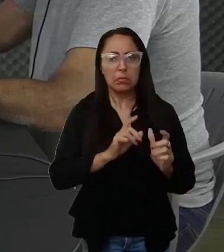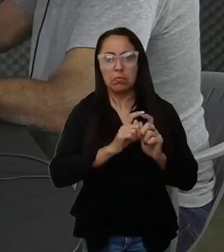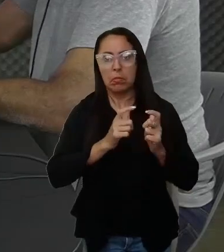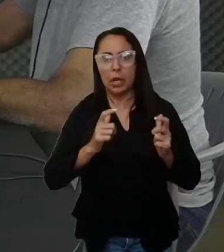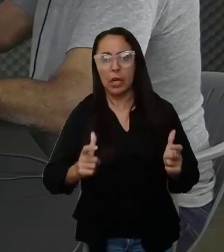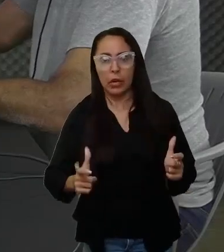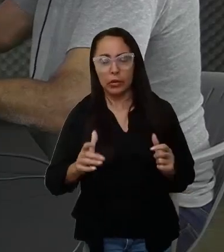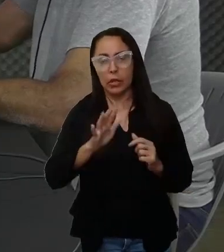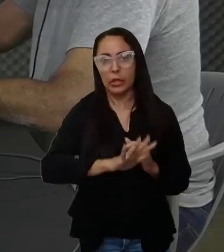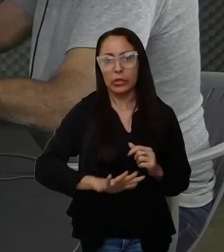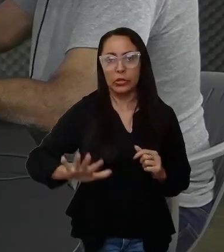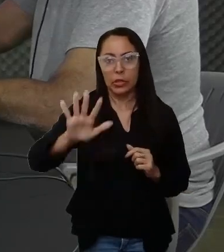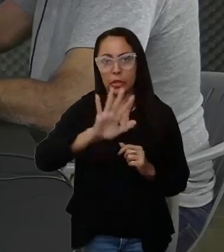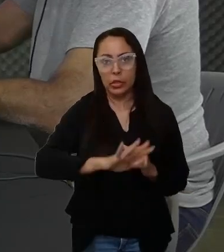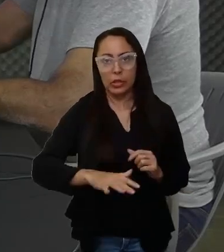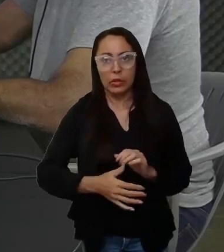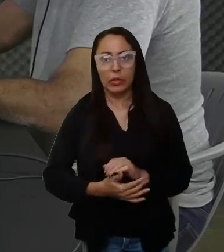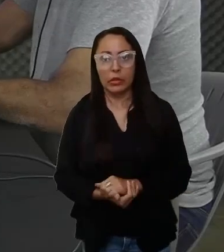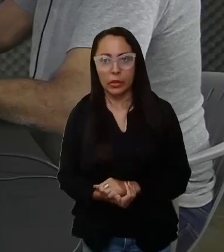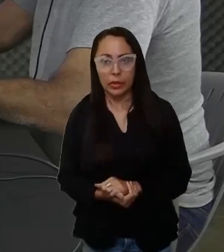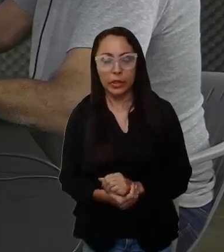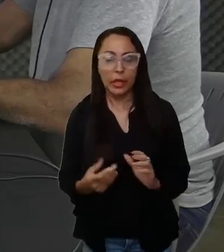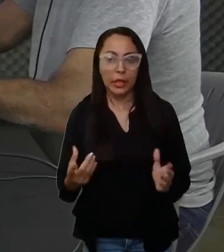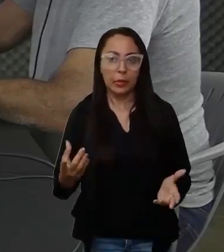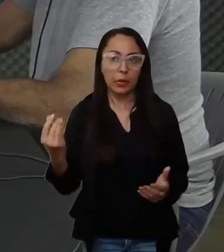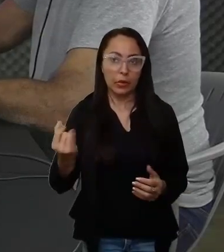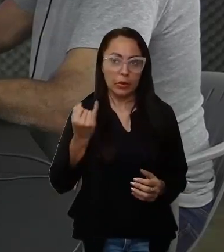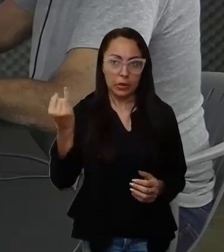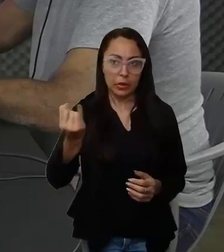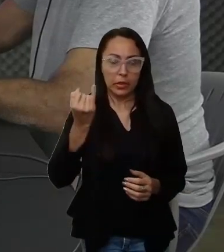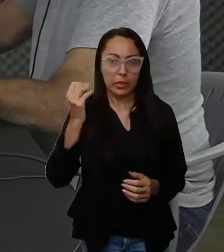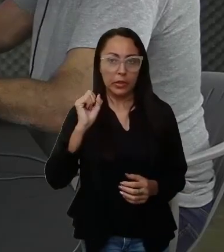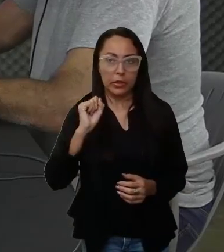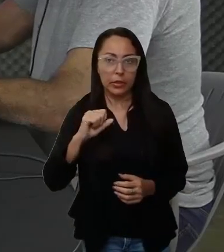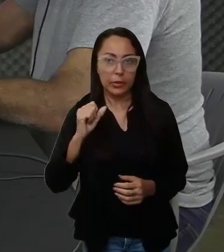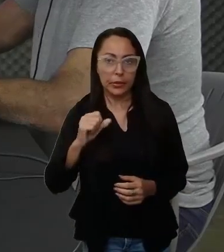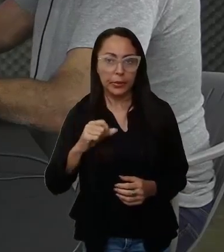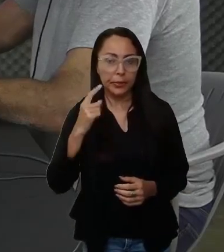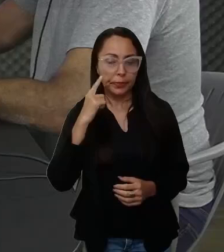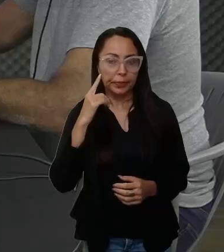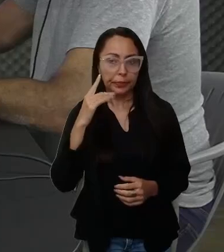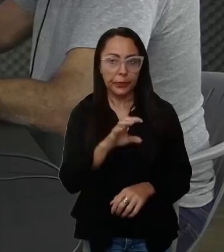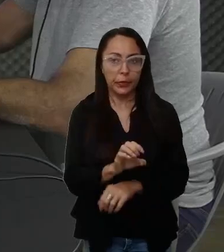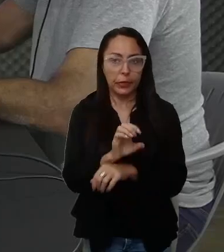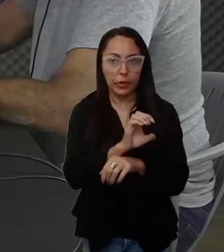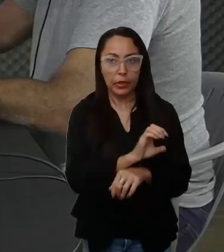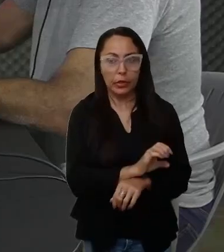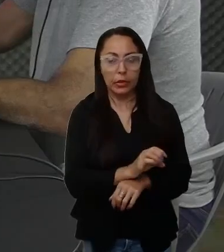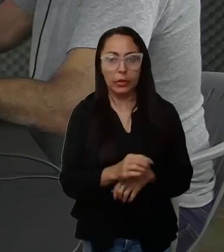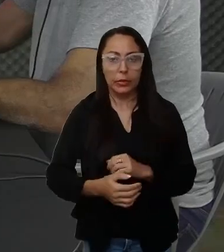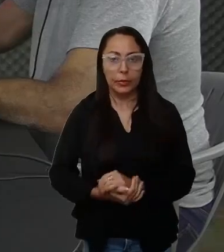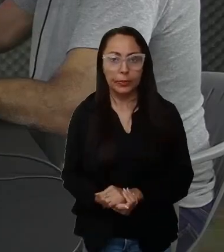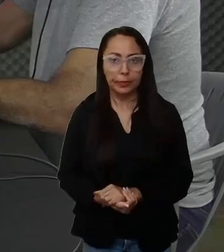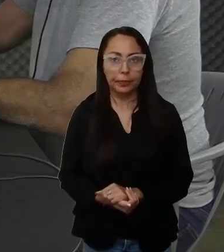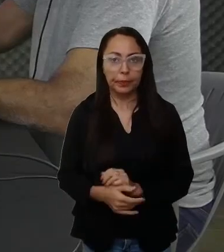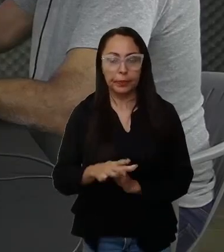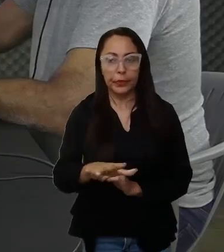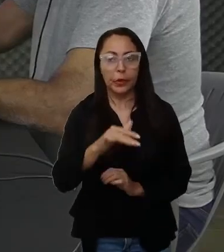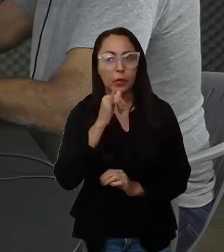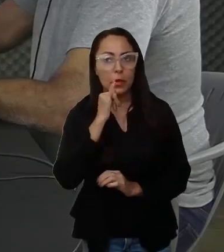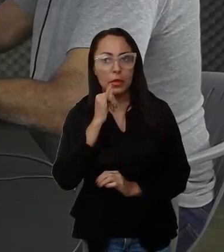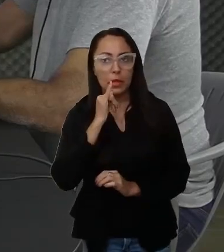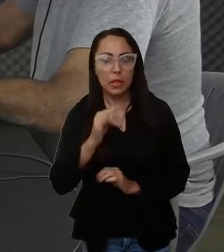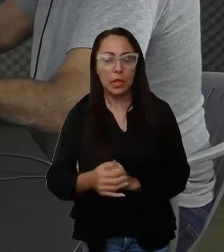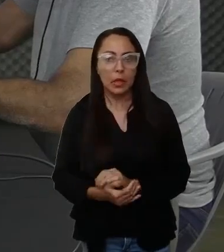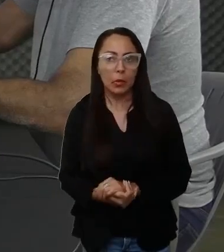região, que é justamente o papel de um centro de meteorologia no estado. Então, por exemplo, uma